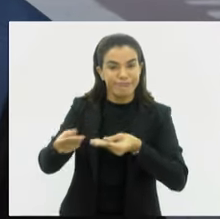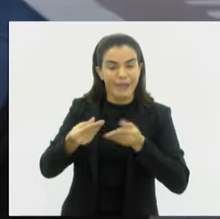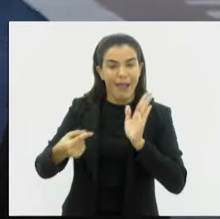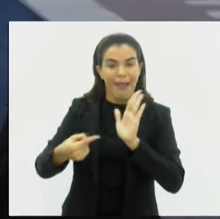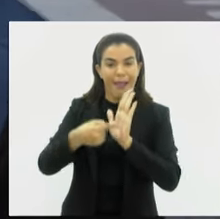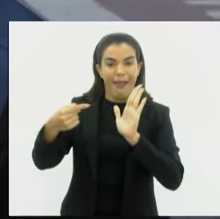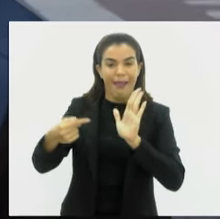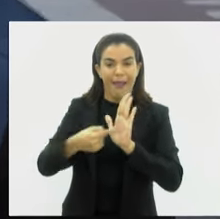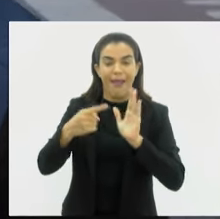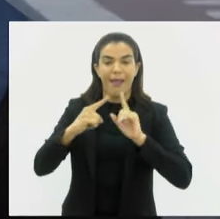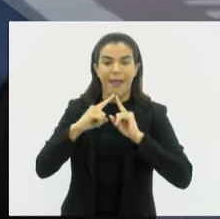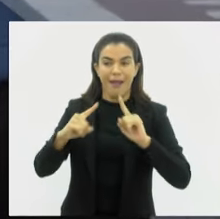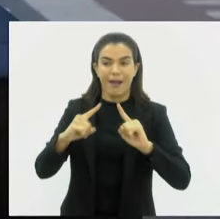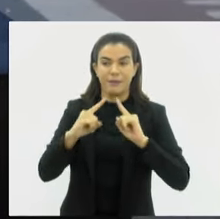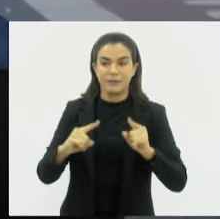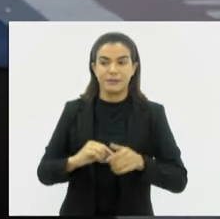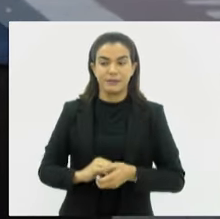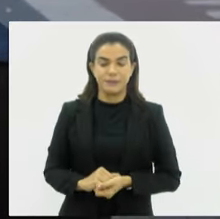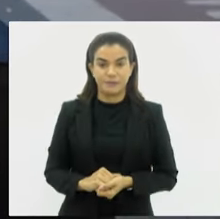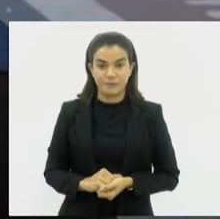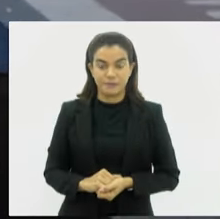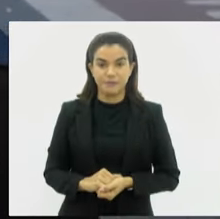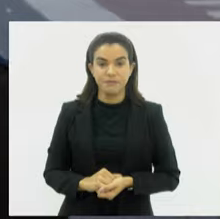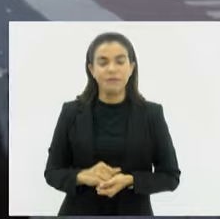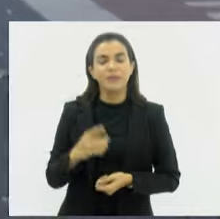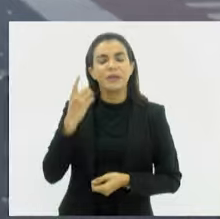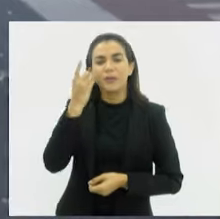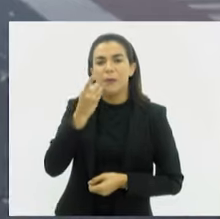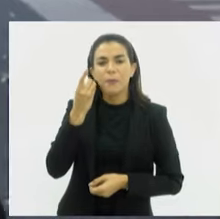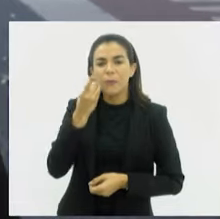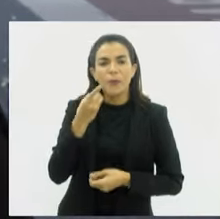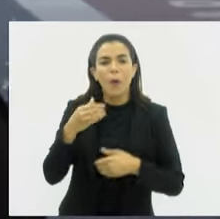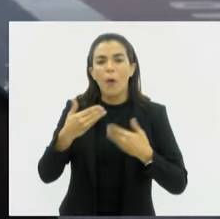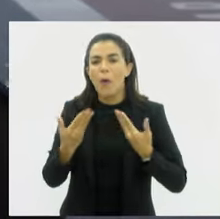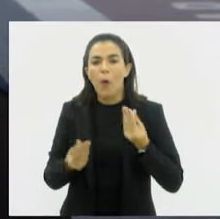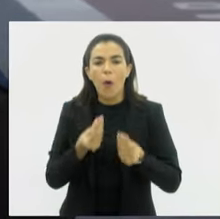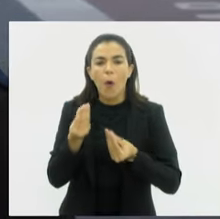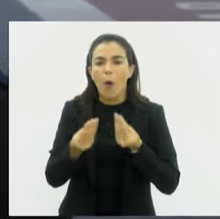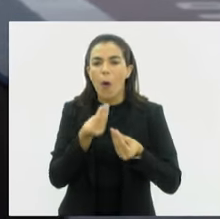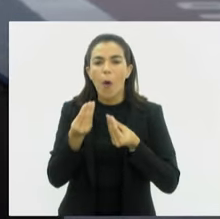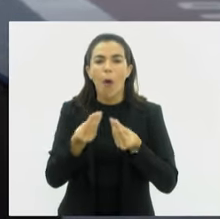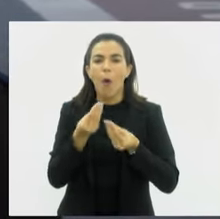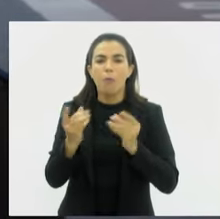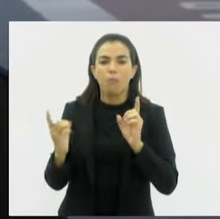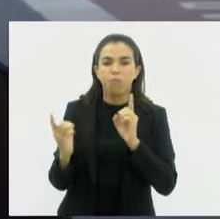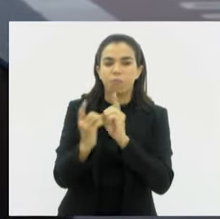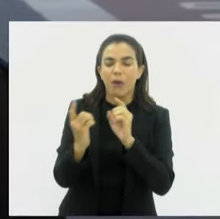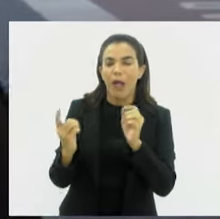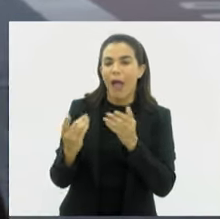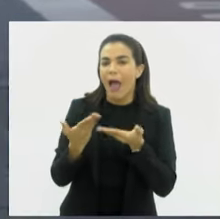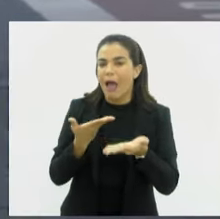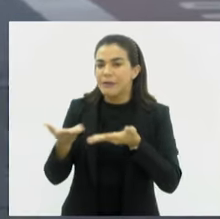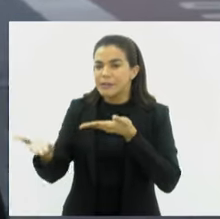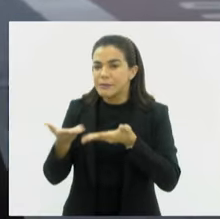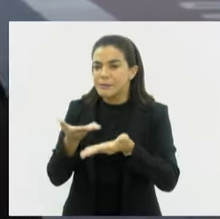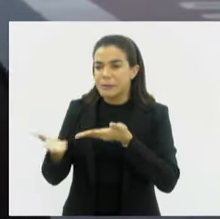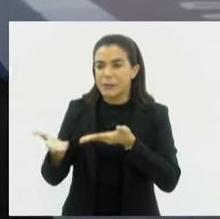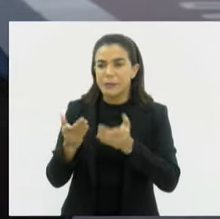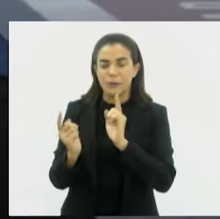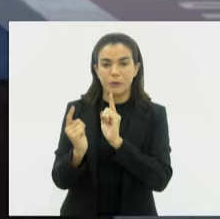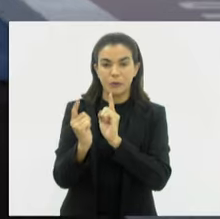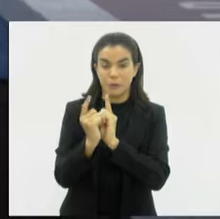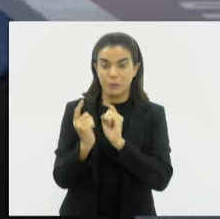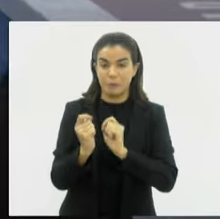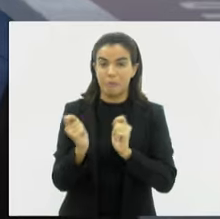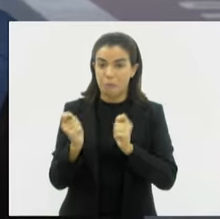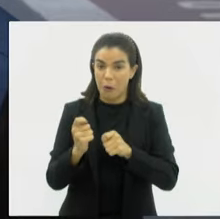o recebimento das reclamações aqui. Deputado, e quais são os canais para a população poder entrar em contato com a comissão? Então, ela pode procurar a